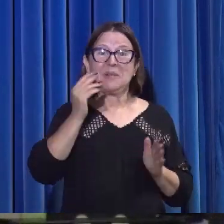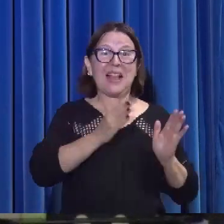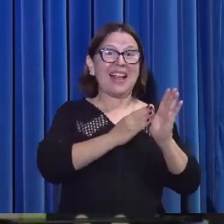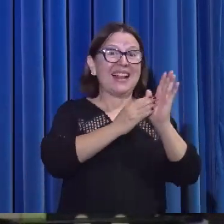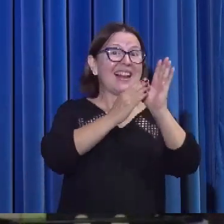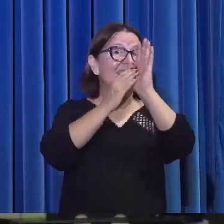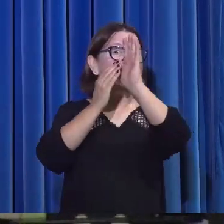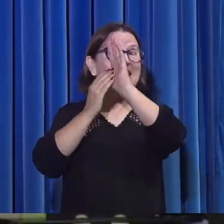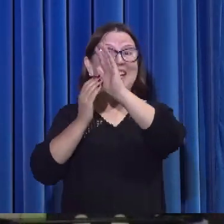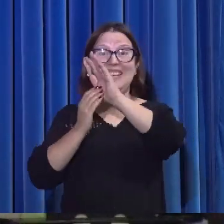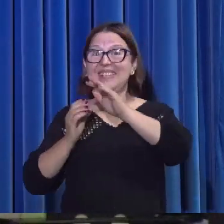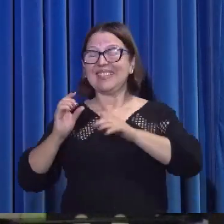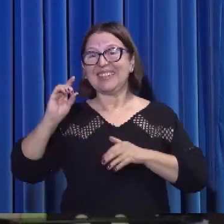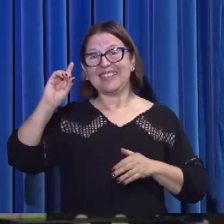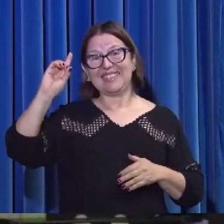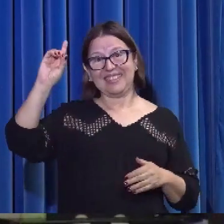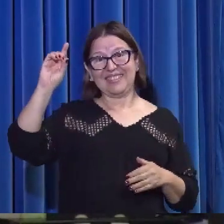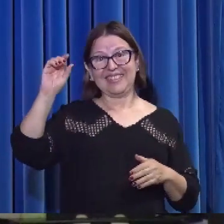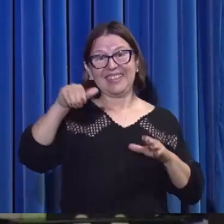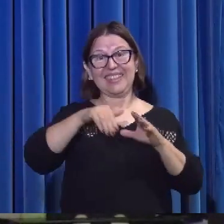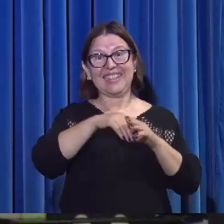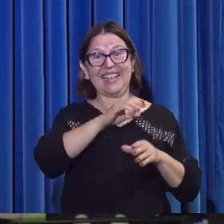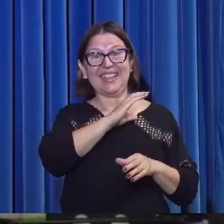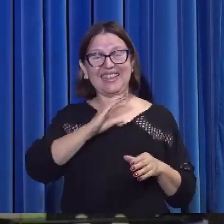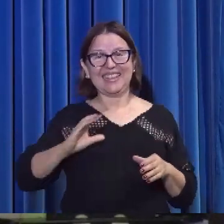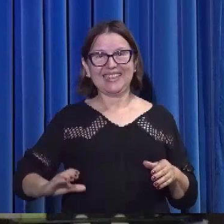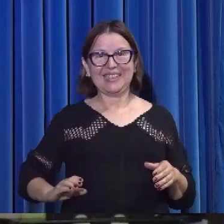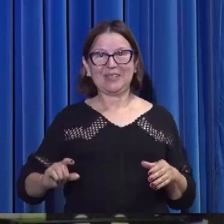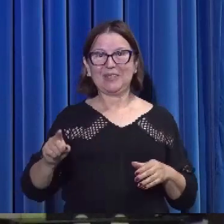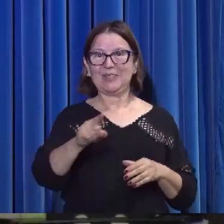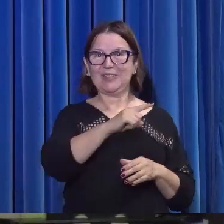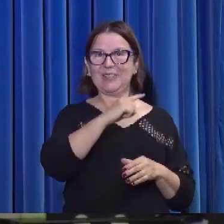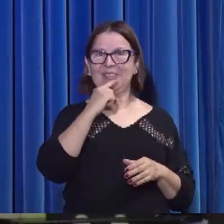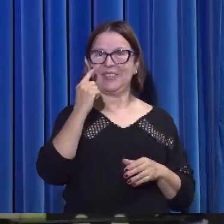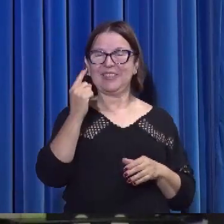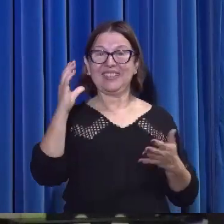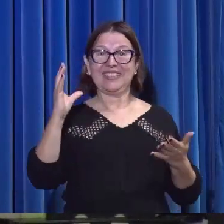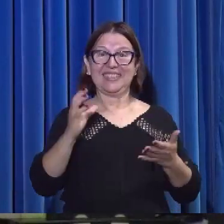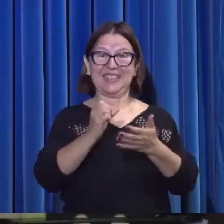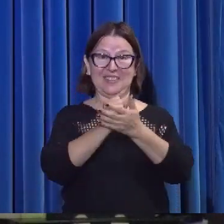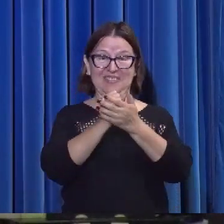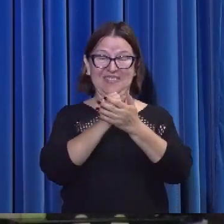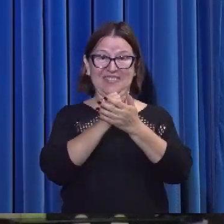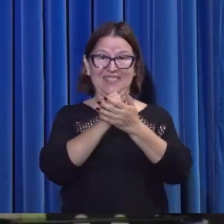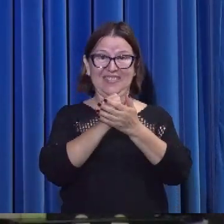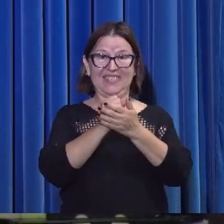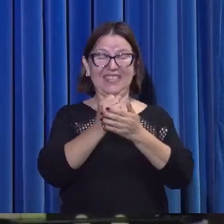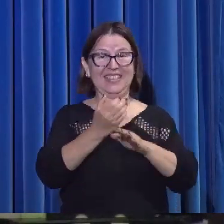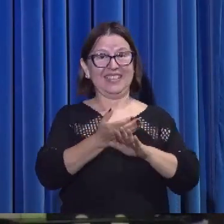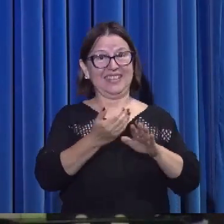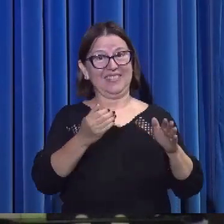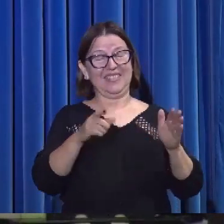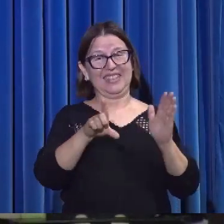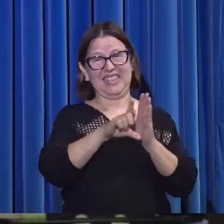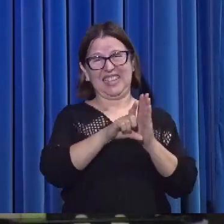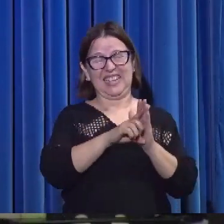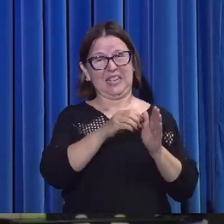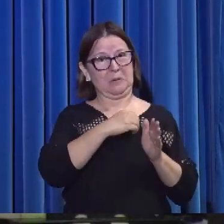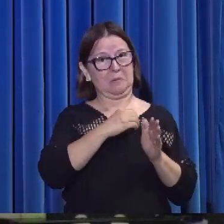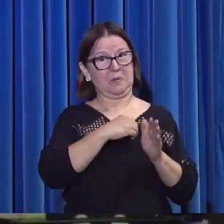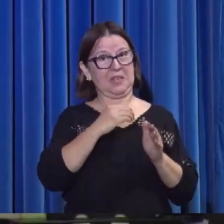que em Cristo nos livrou da lei, do pecado e da morte. Toda a